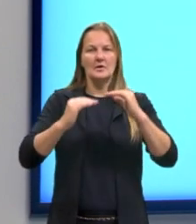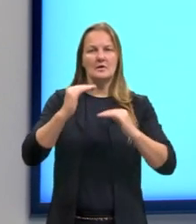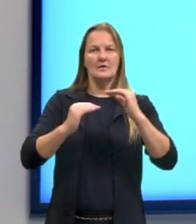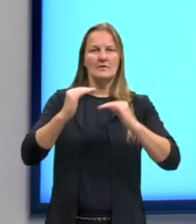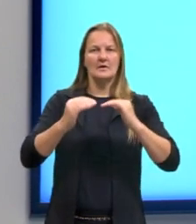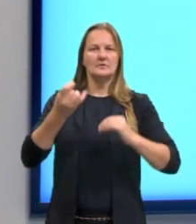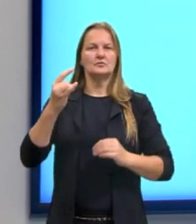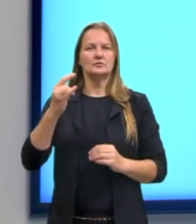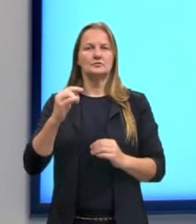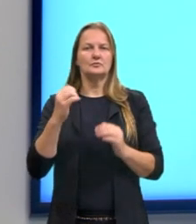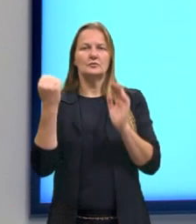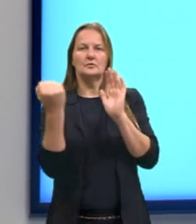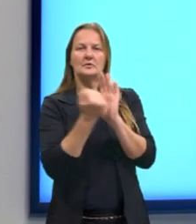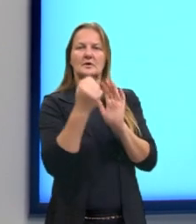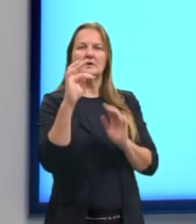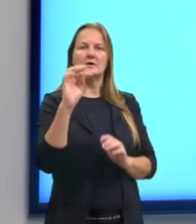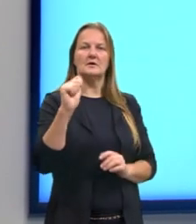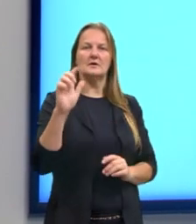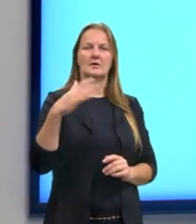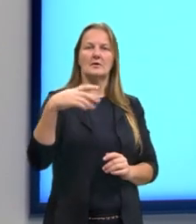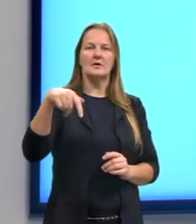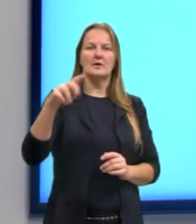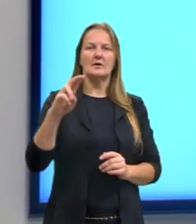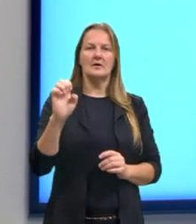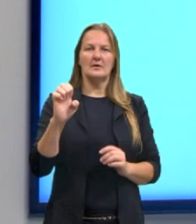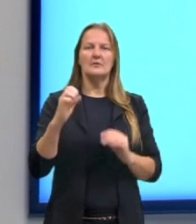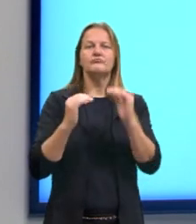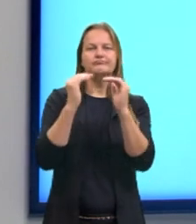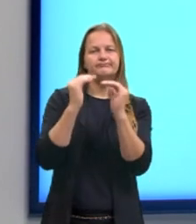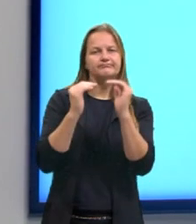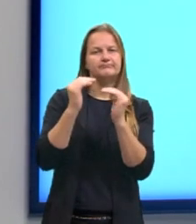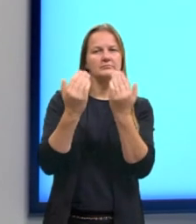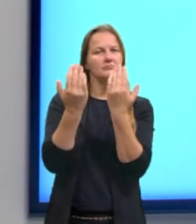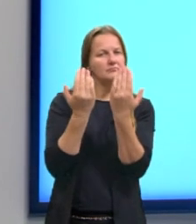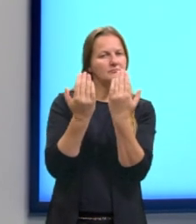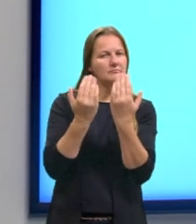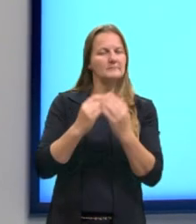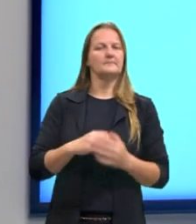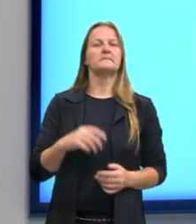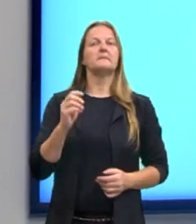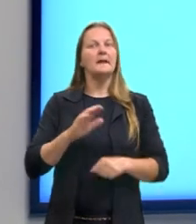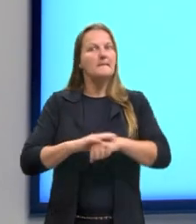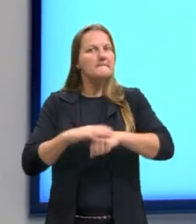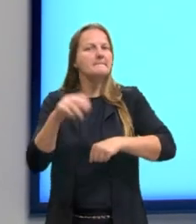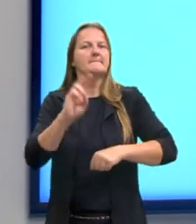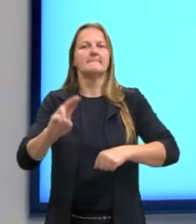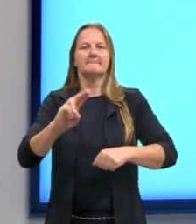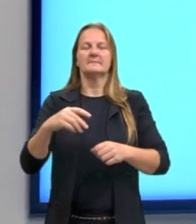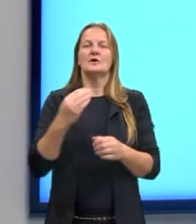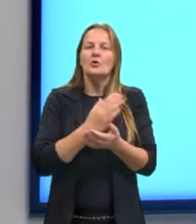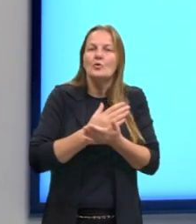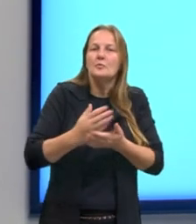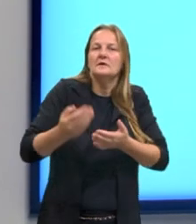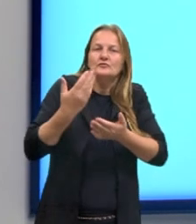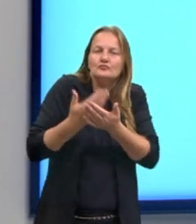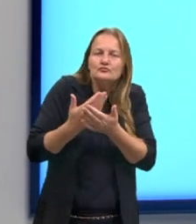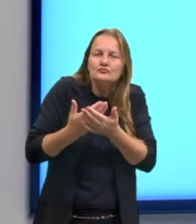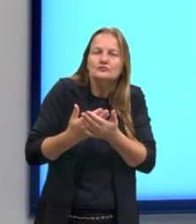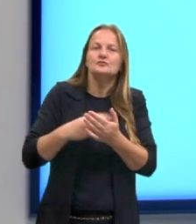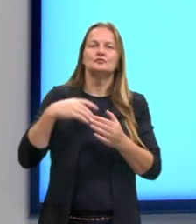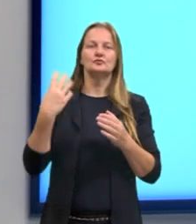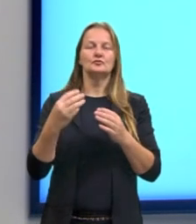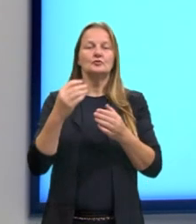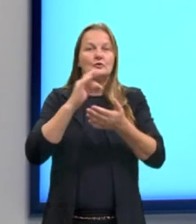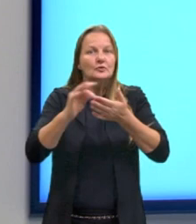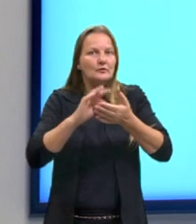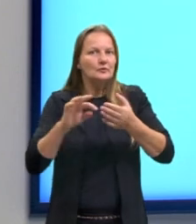e último, o símbolo tal que provavelmente é o símbolo mais utilizado no começo dos estudos de